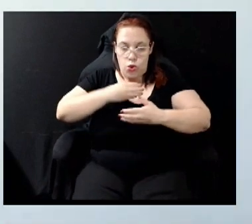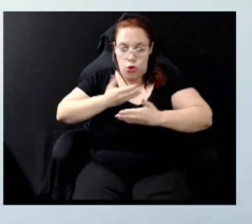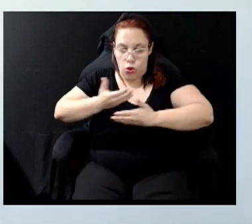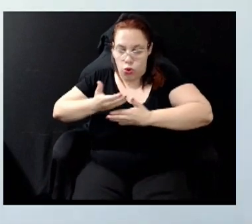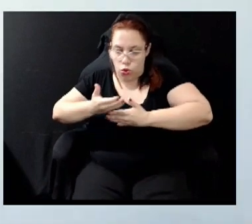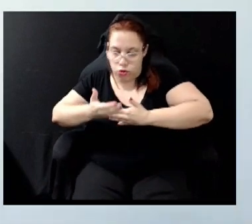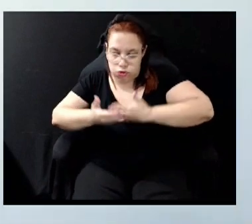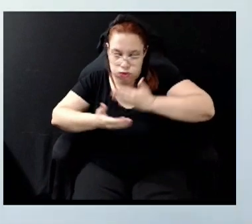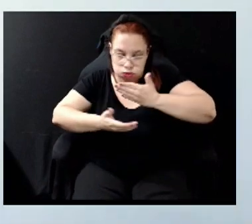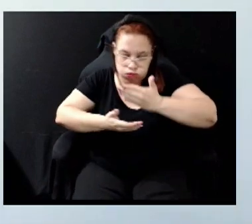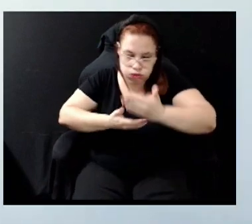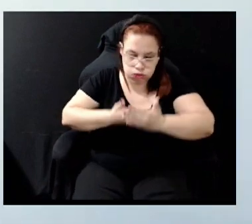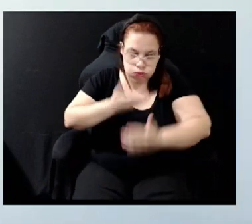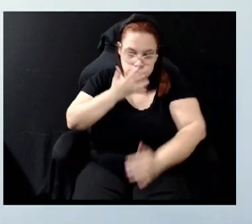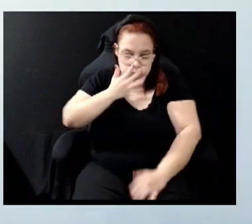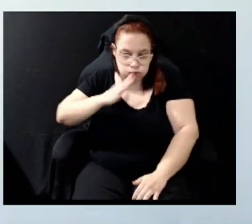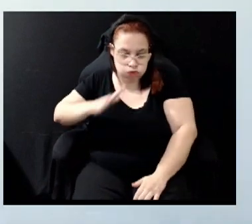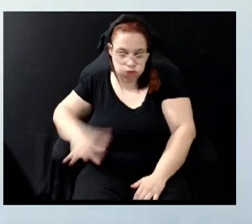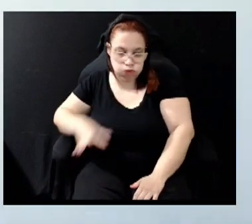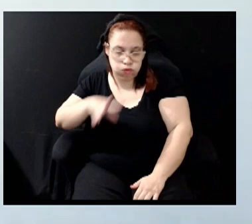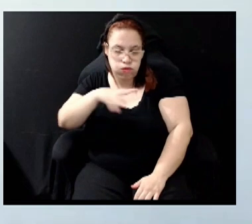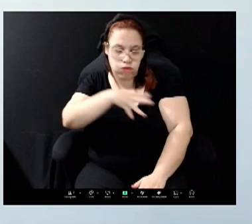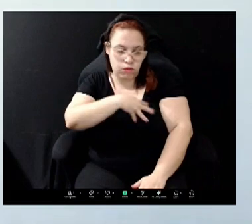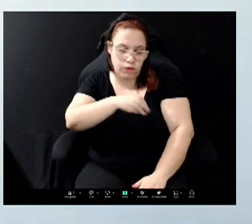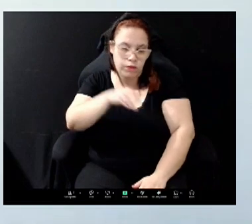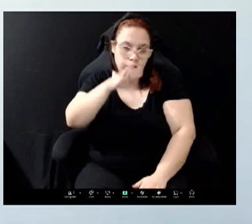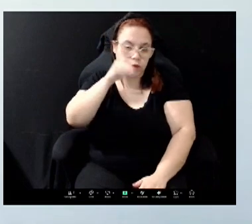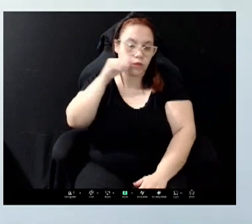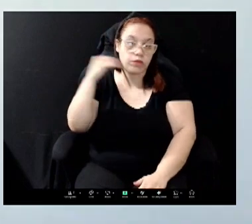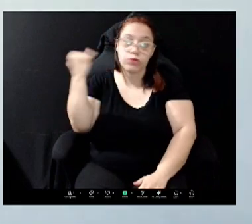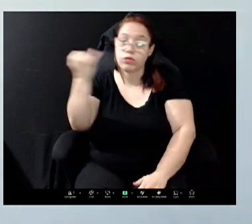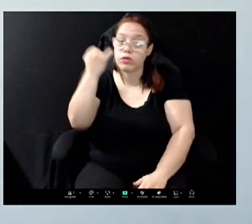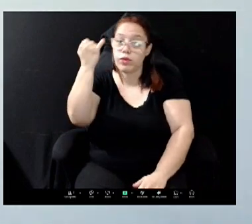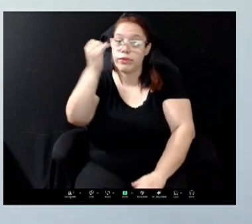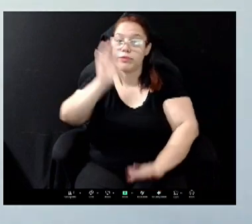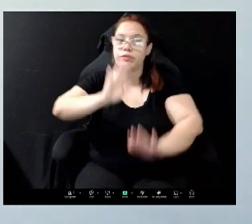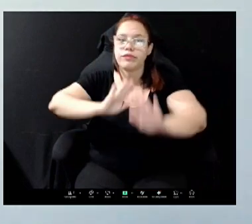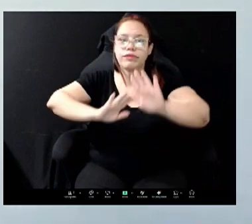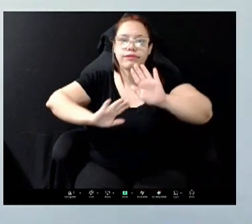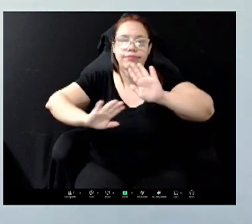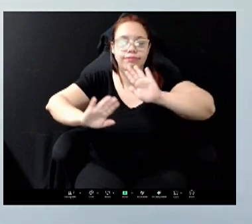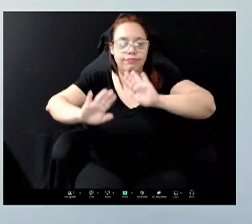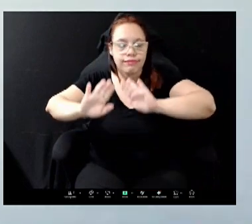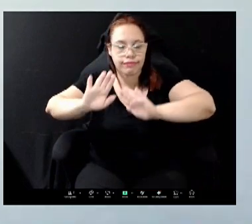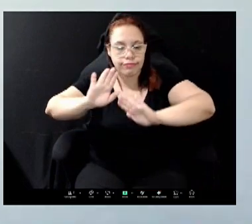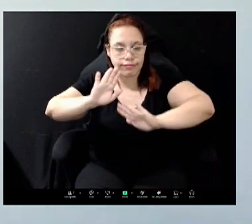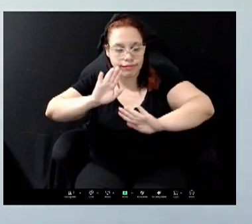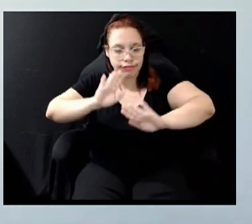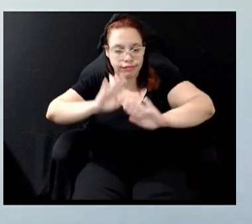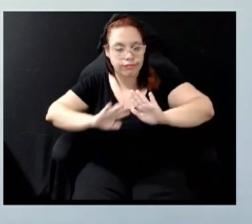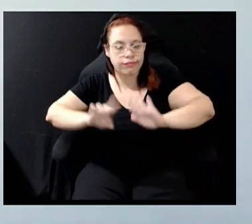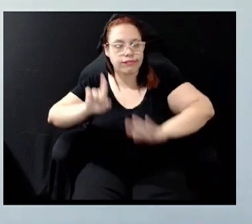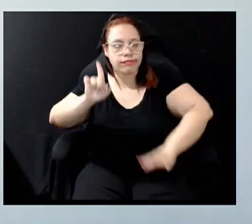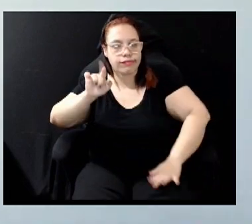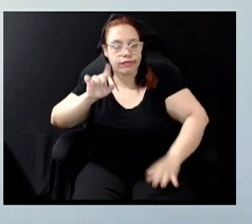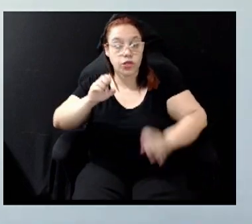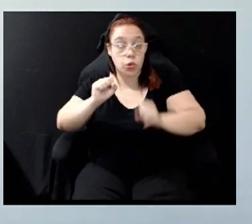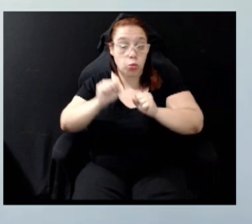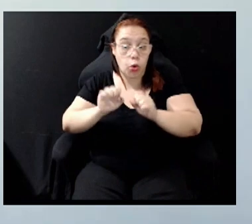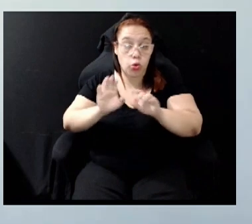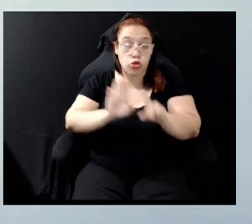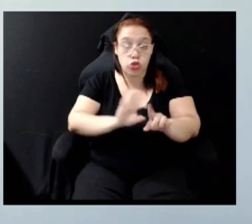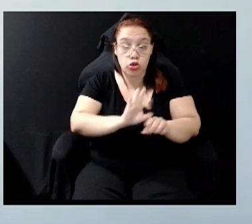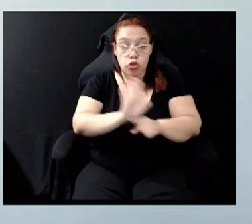a criança, para o adolescente, é muito importante esse cuidado, né? Então, assim, ele pode assistir, mas com